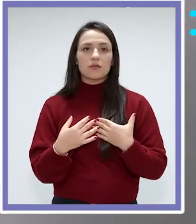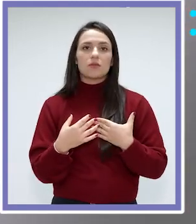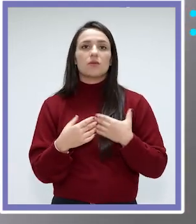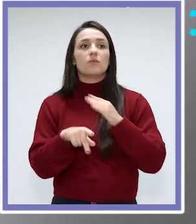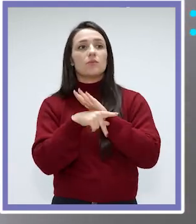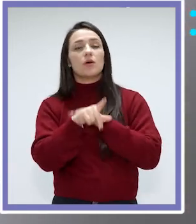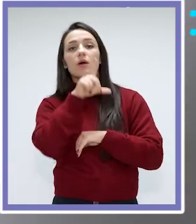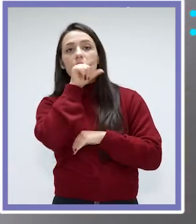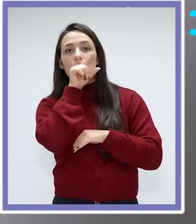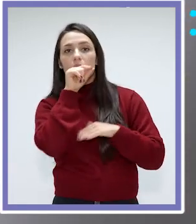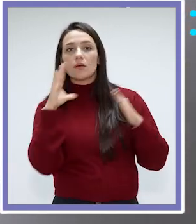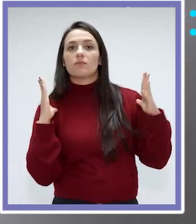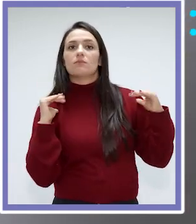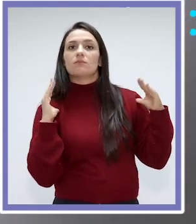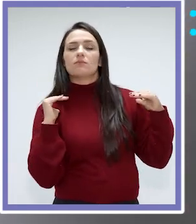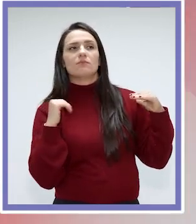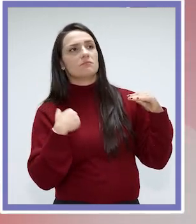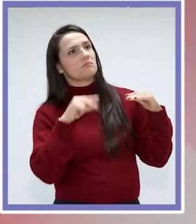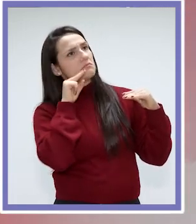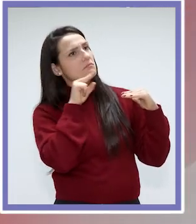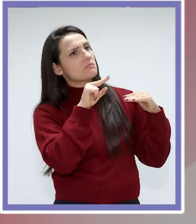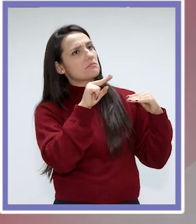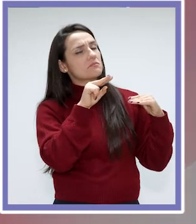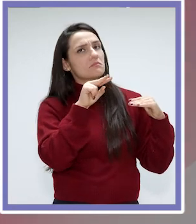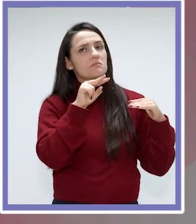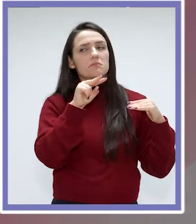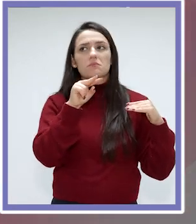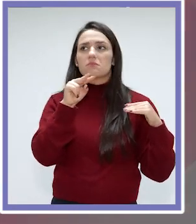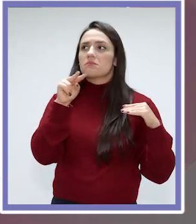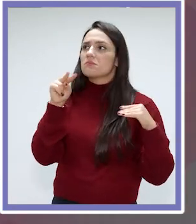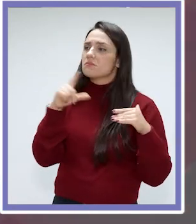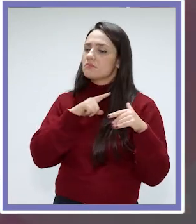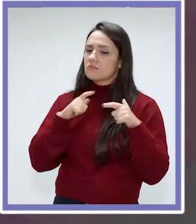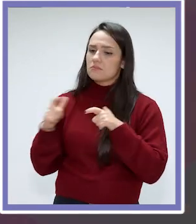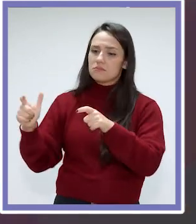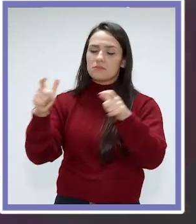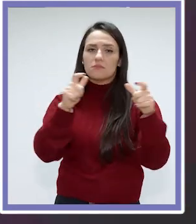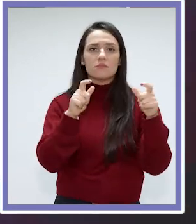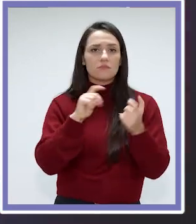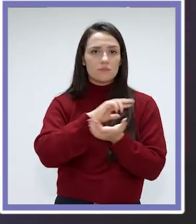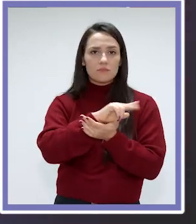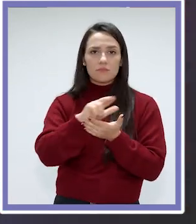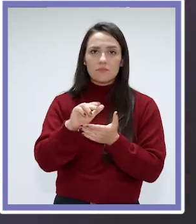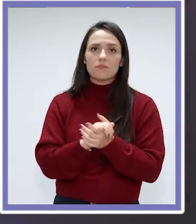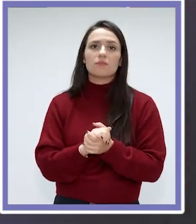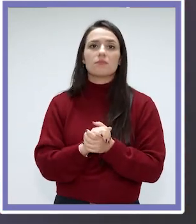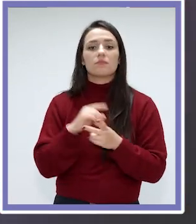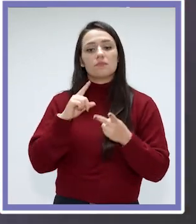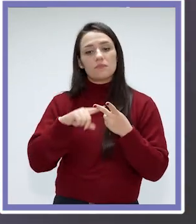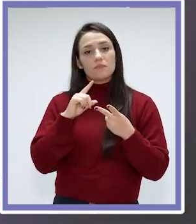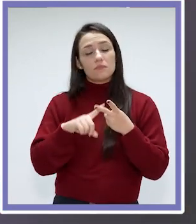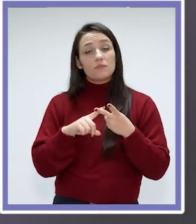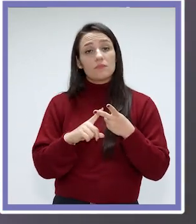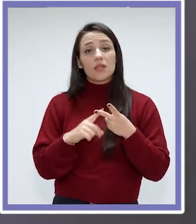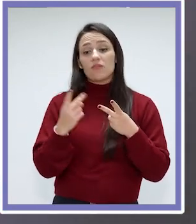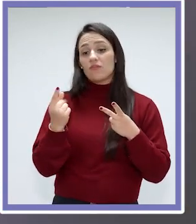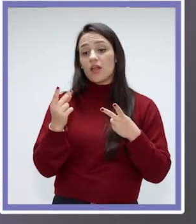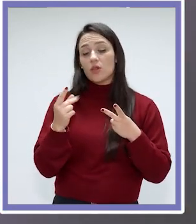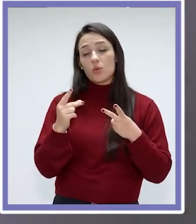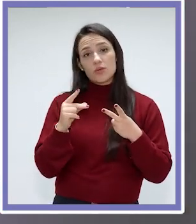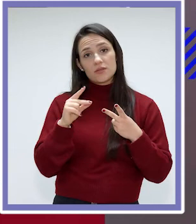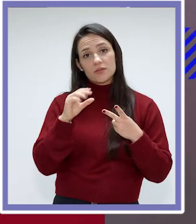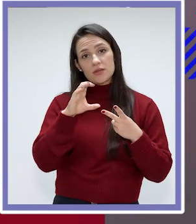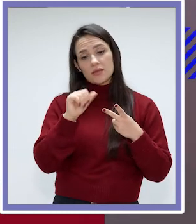de pássaros, linda, né, mostrando dos vários territórios. Cadeias globais de